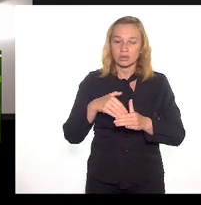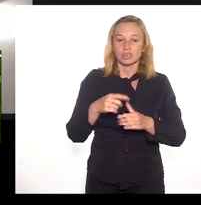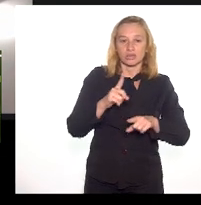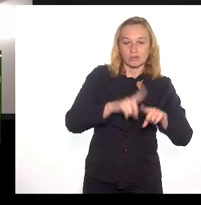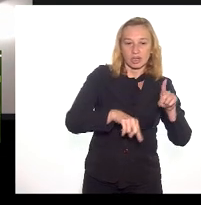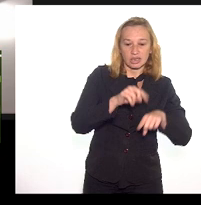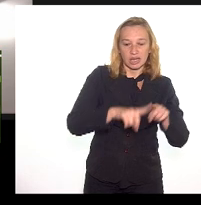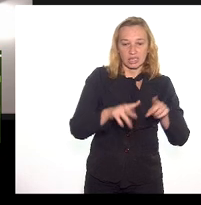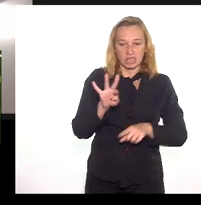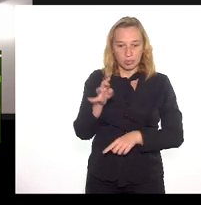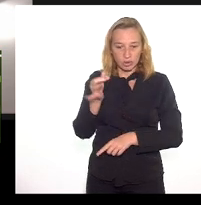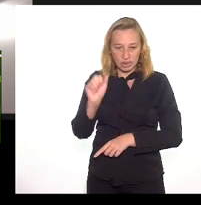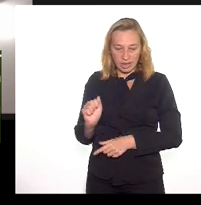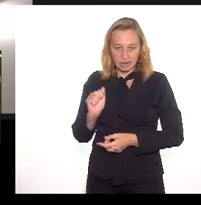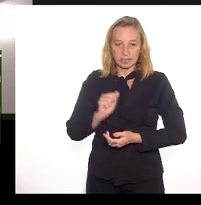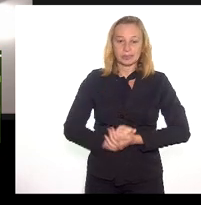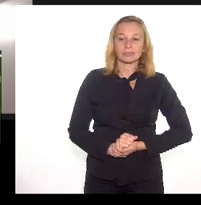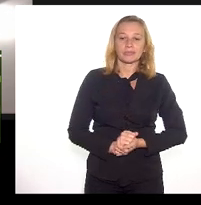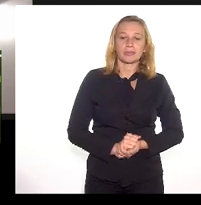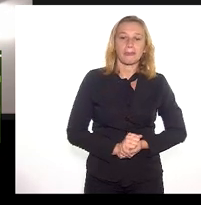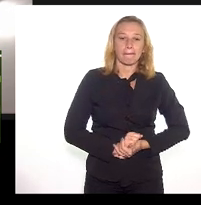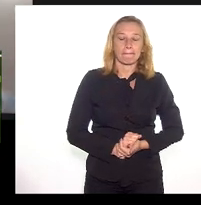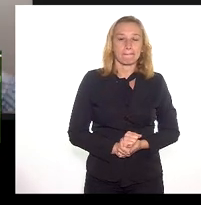matéria tributária.